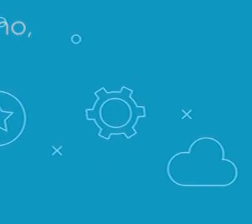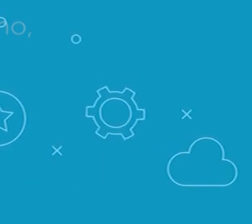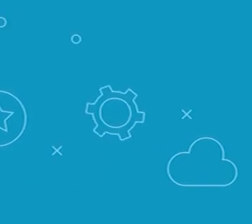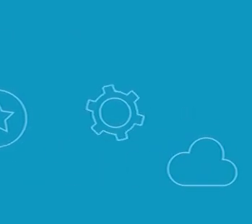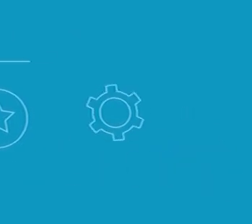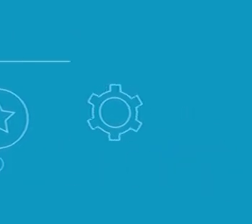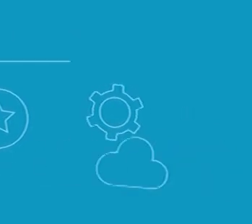Tchau!